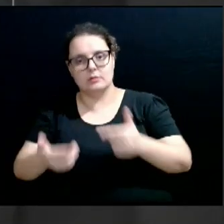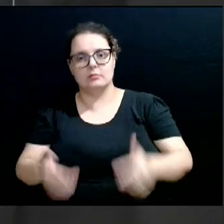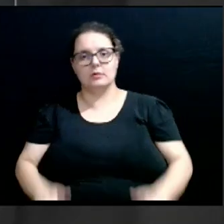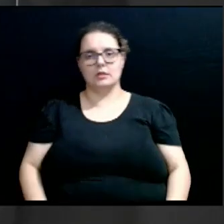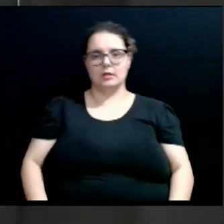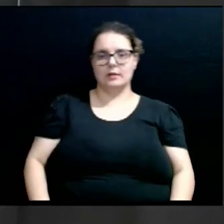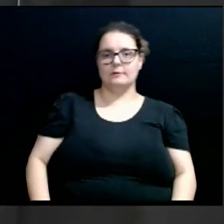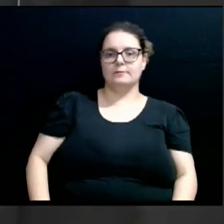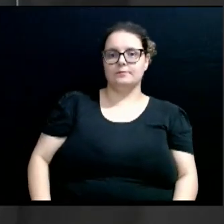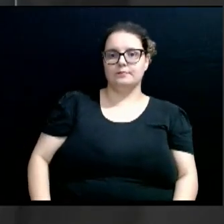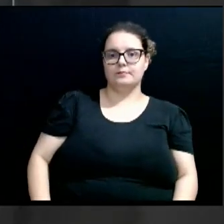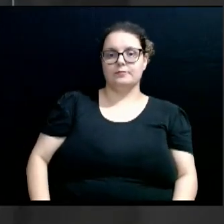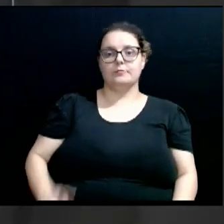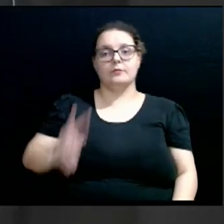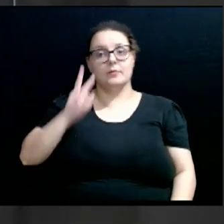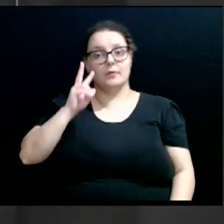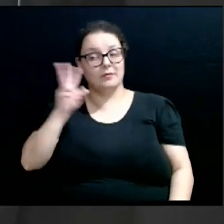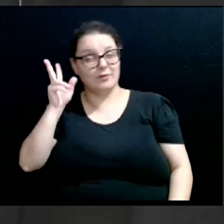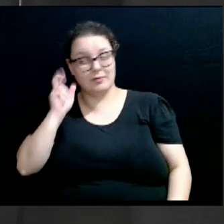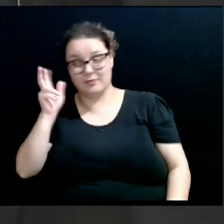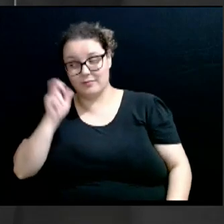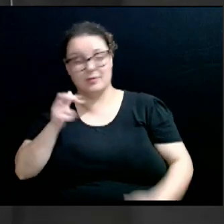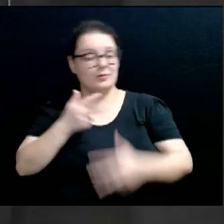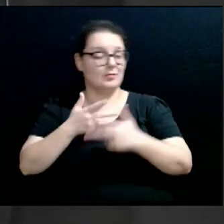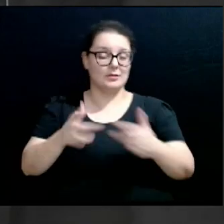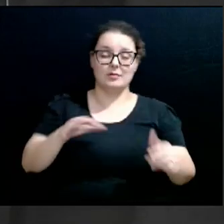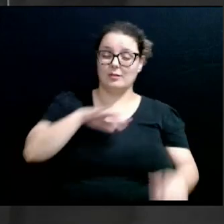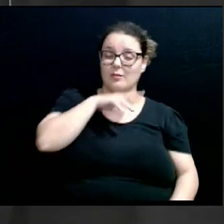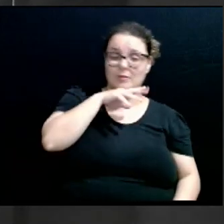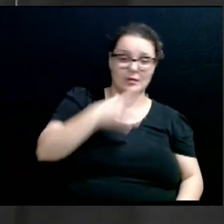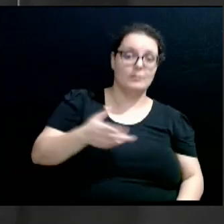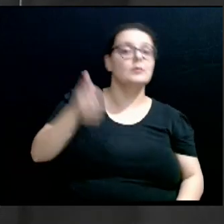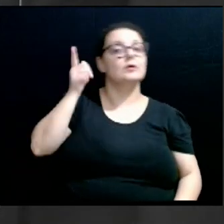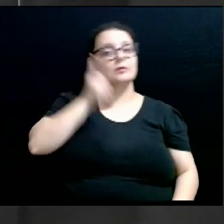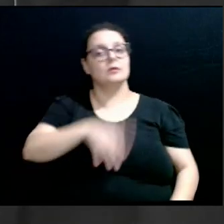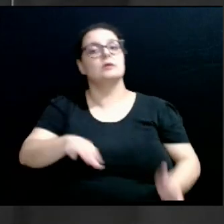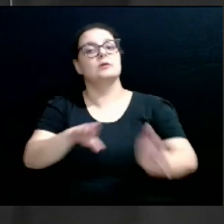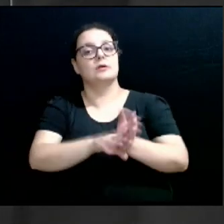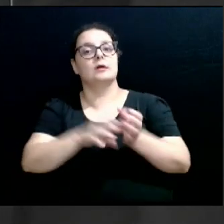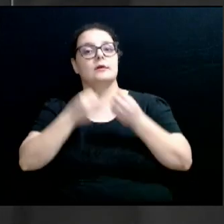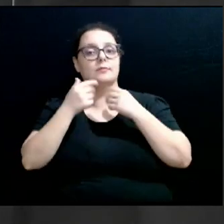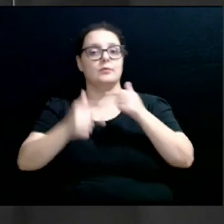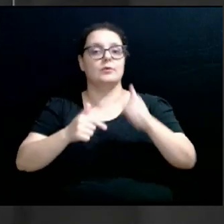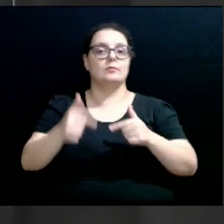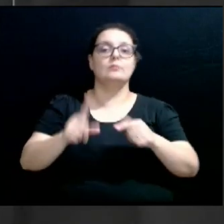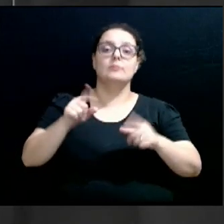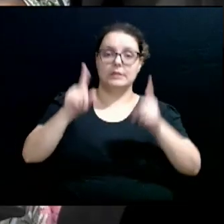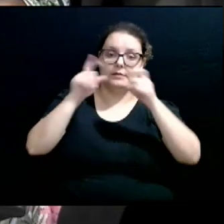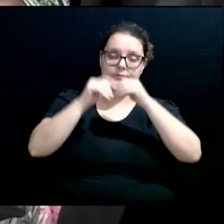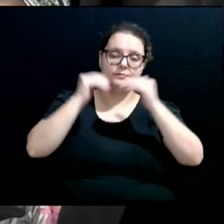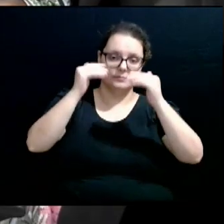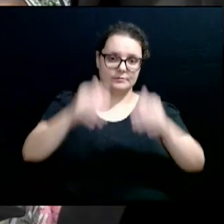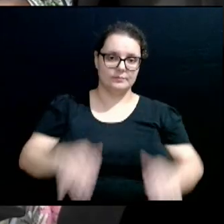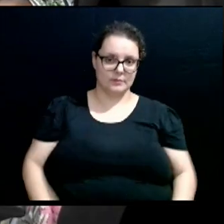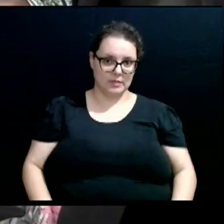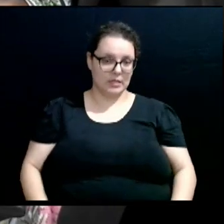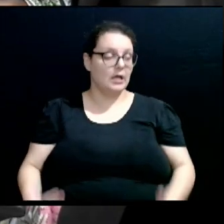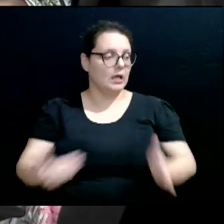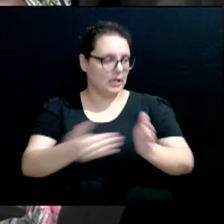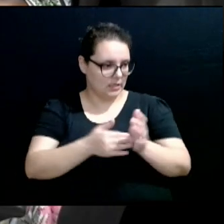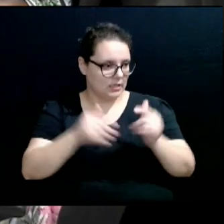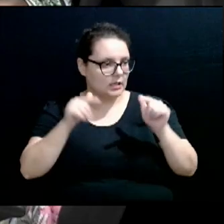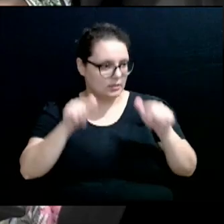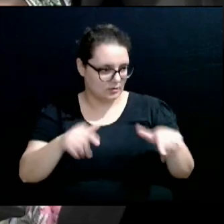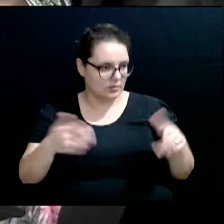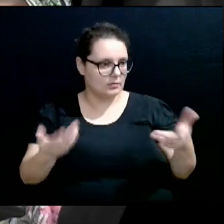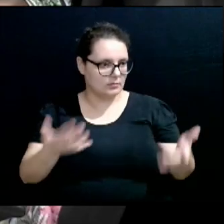coisas ruins, né? Mas você consegue chegar e fazer um bom trabalho. Mas é muito complexo. Mesmo em espaços em que, teoricamente, isso não